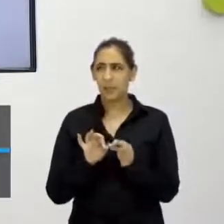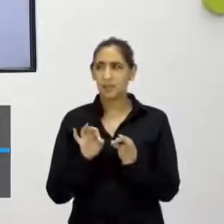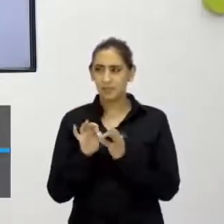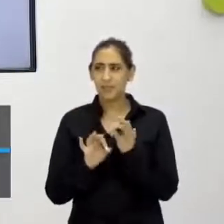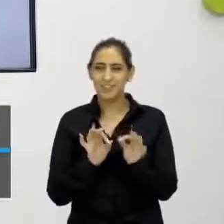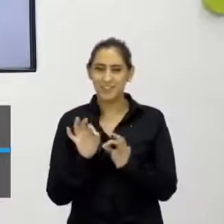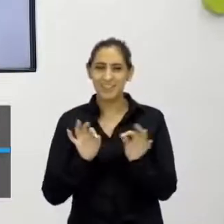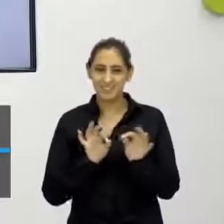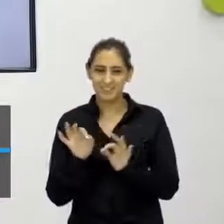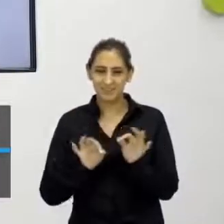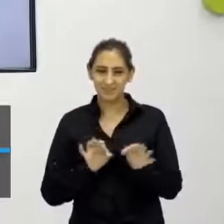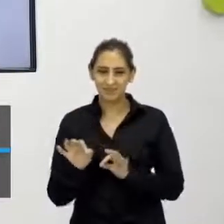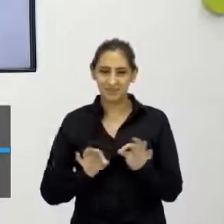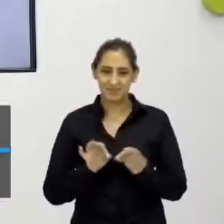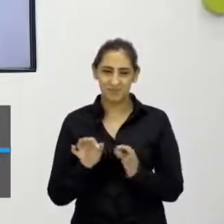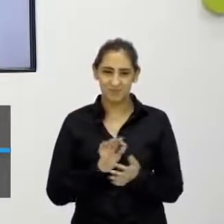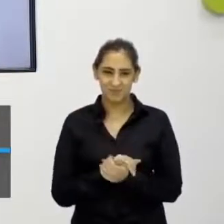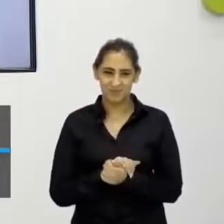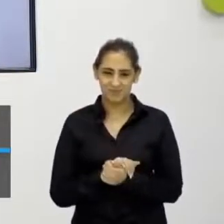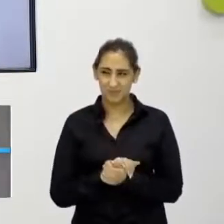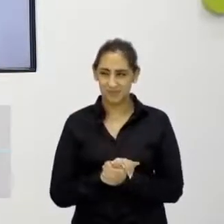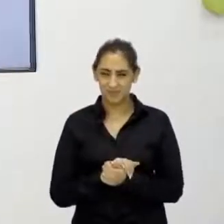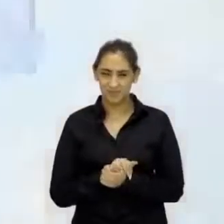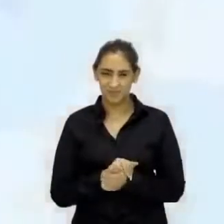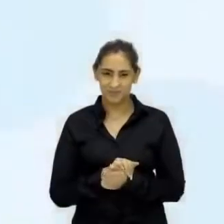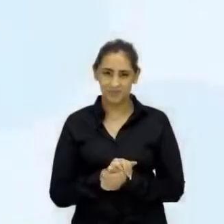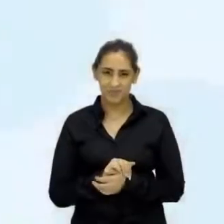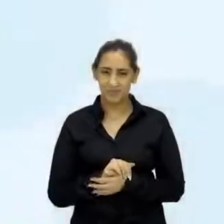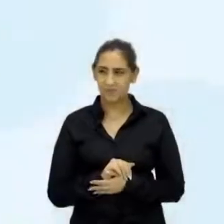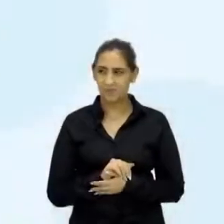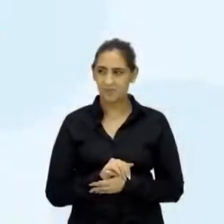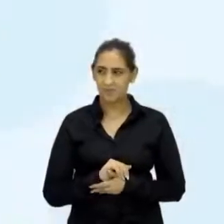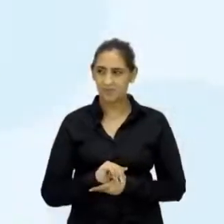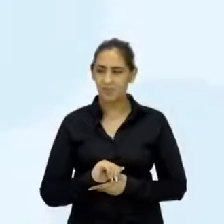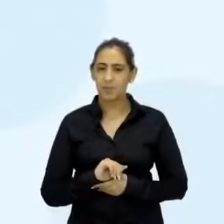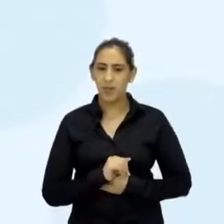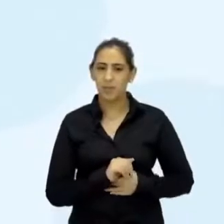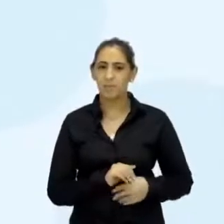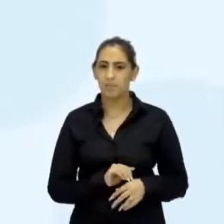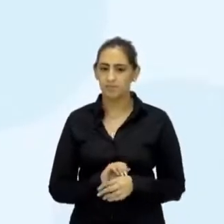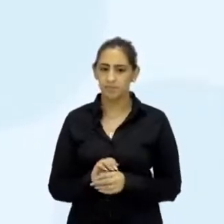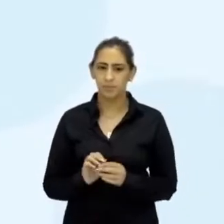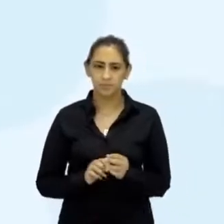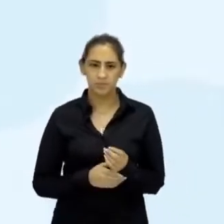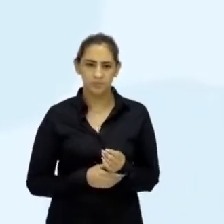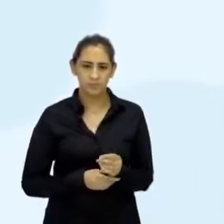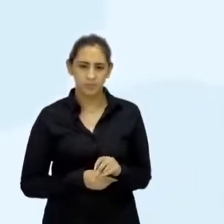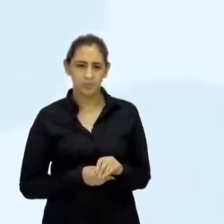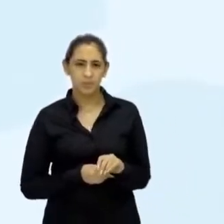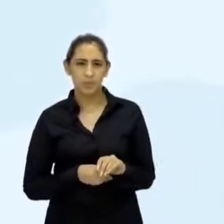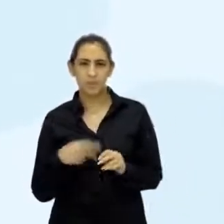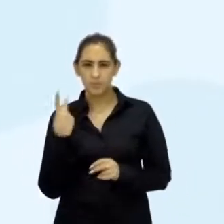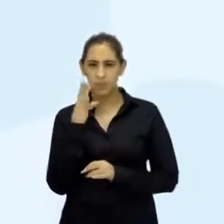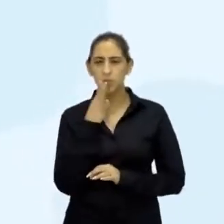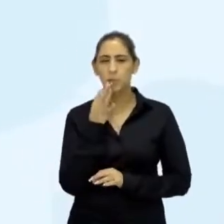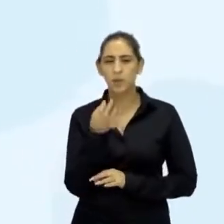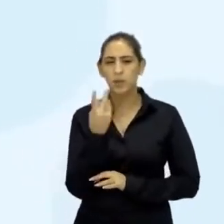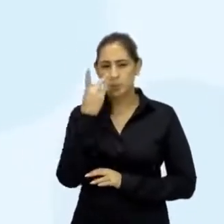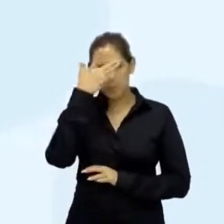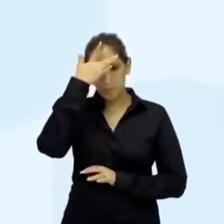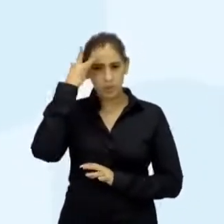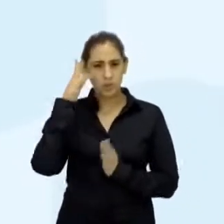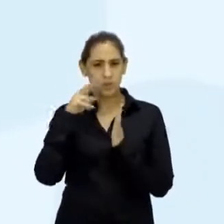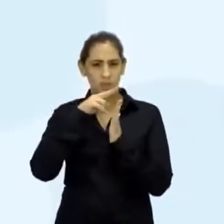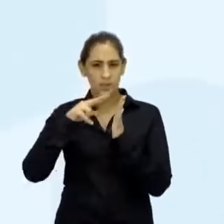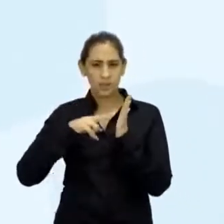estruturada, tá certo? Então vamos continuar com nossos questionamentos. Polêmica, na tela. Em sua opinião, uma pessoa que